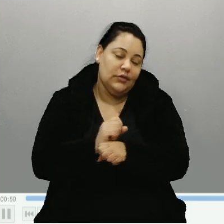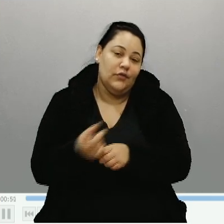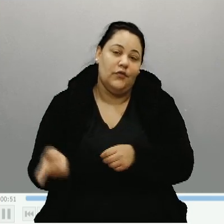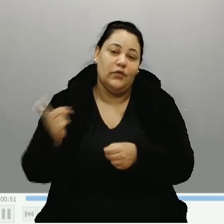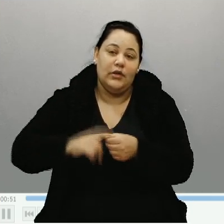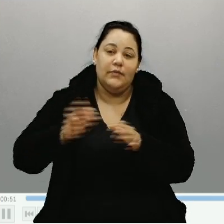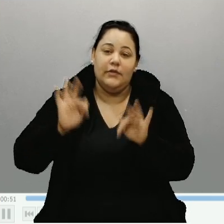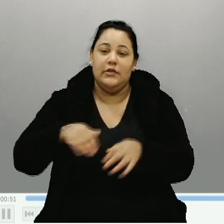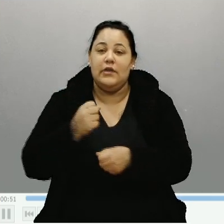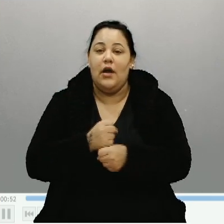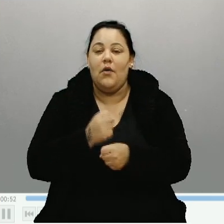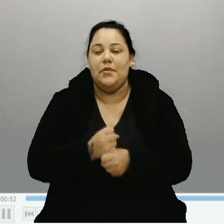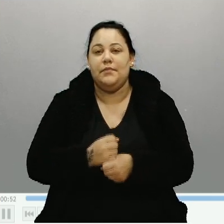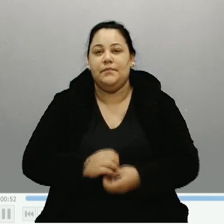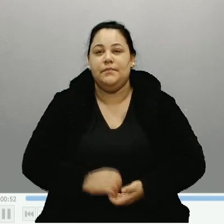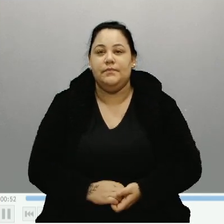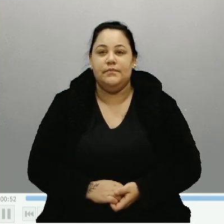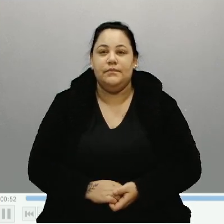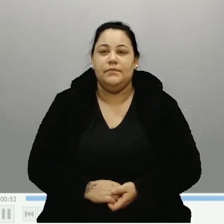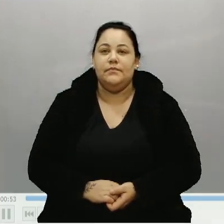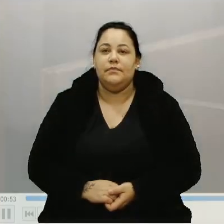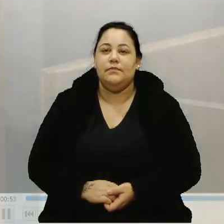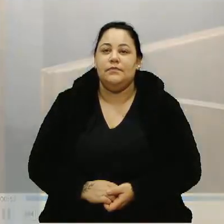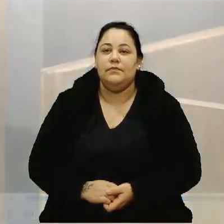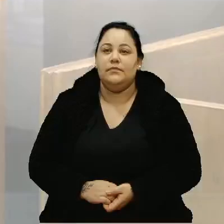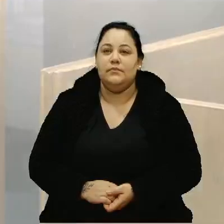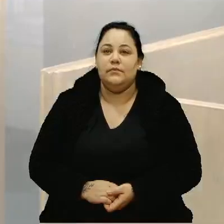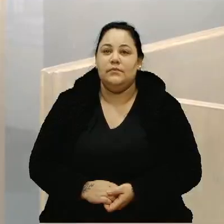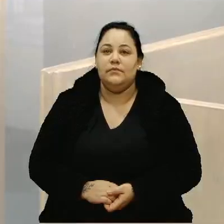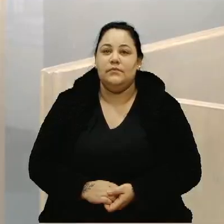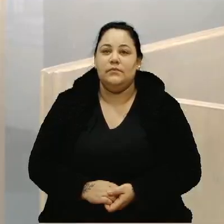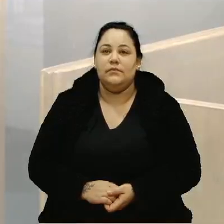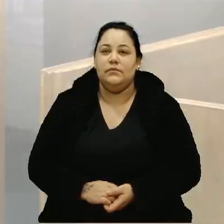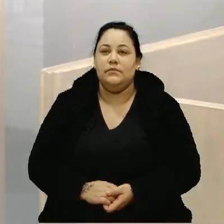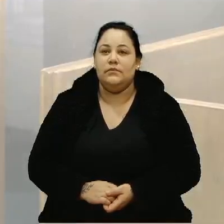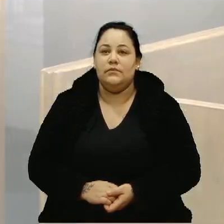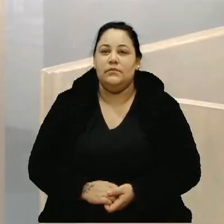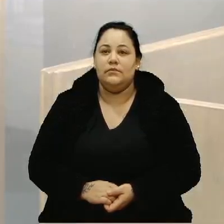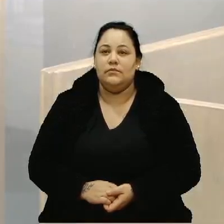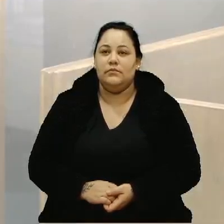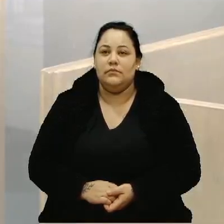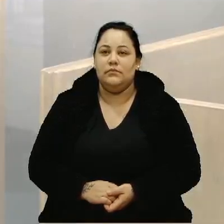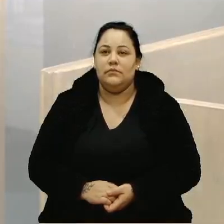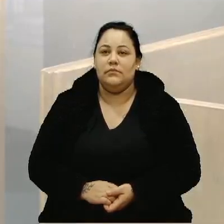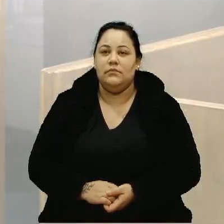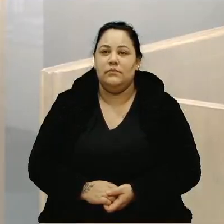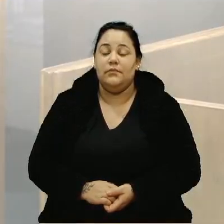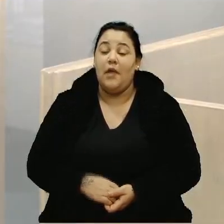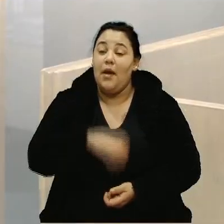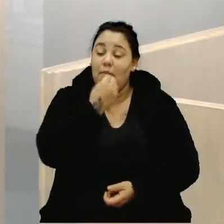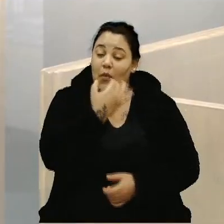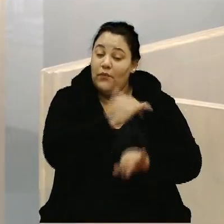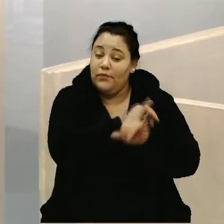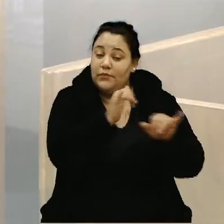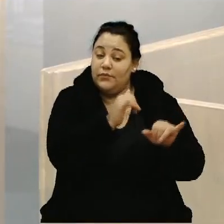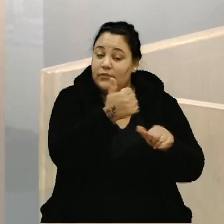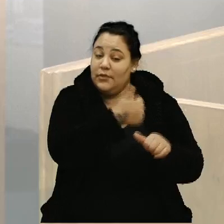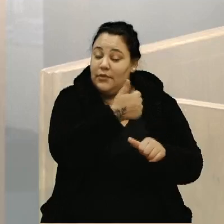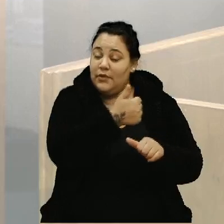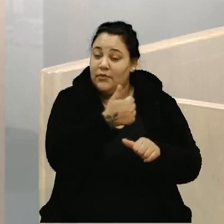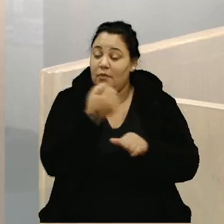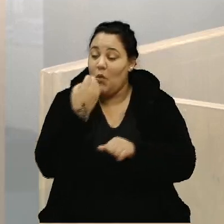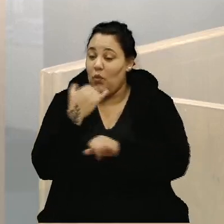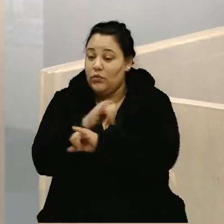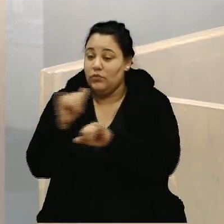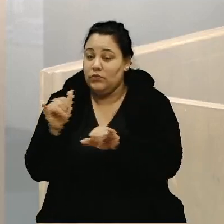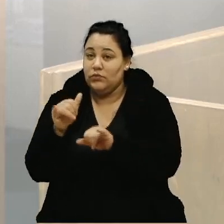obra. É isso aí. É uma boa notícia e era uma boa notícia no primeiro vídeo também, né? Só que como o primeiro